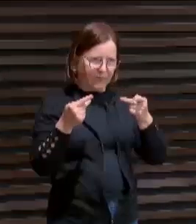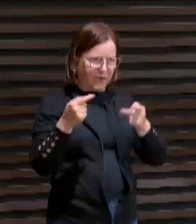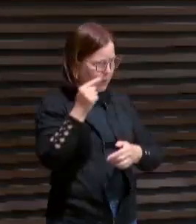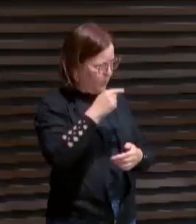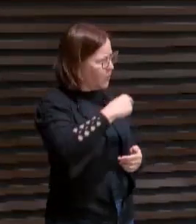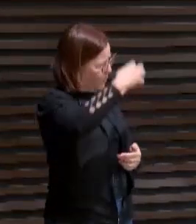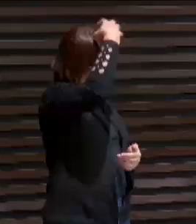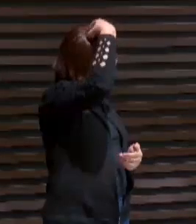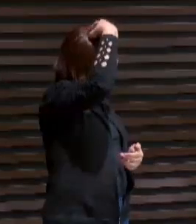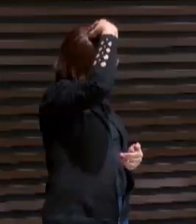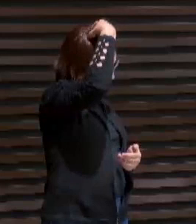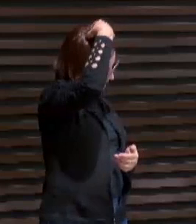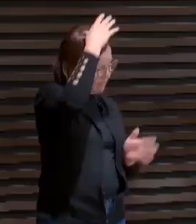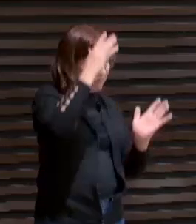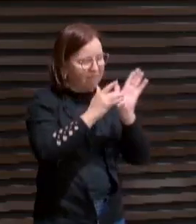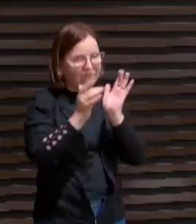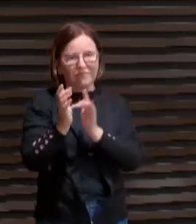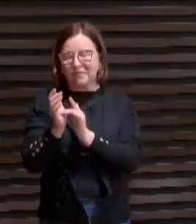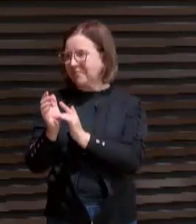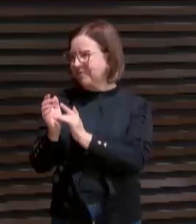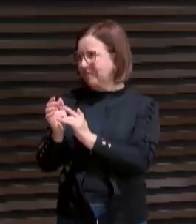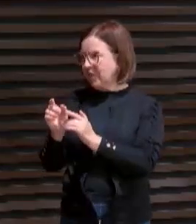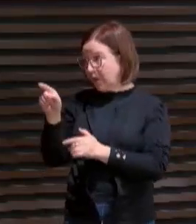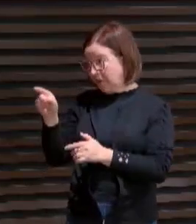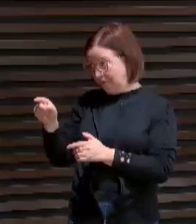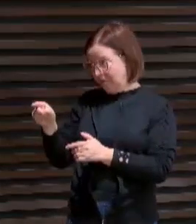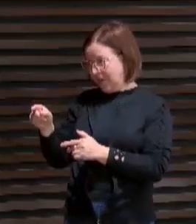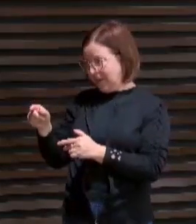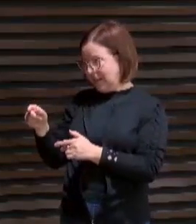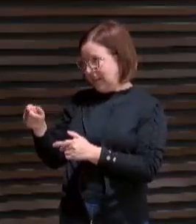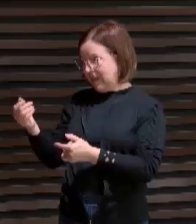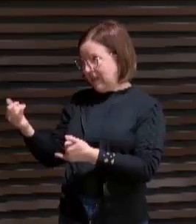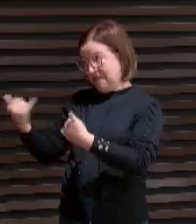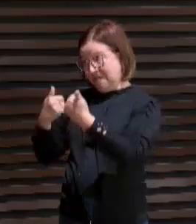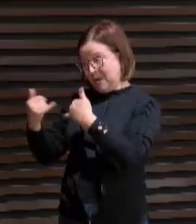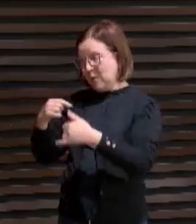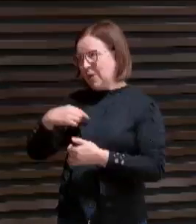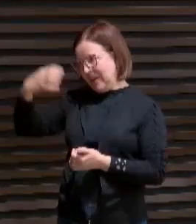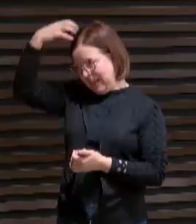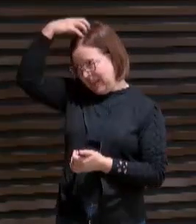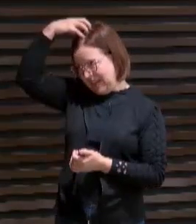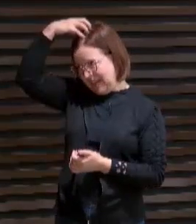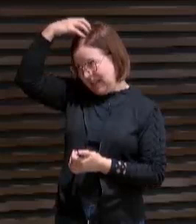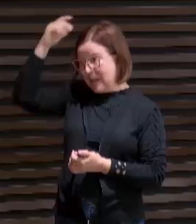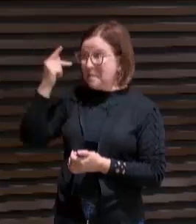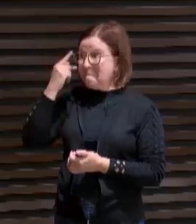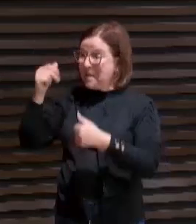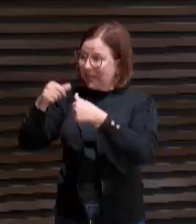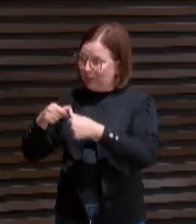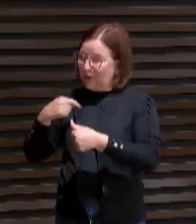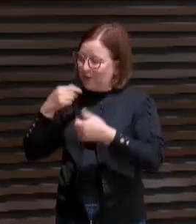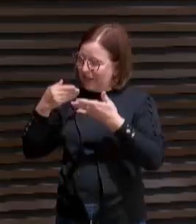és rei? Respondeu Jesus: tu dizes que sou rei. Eu para isso nasci e